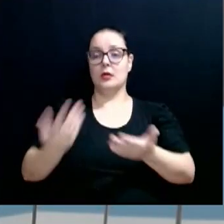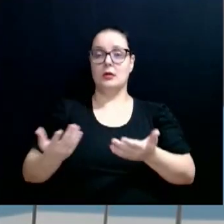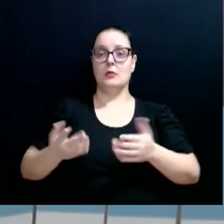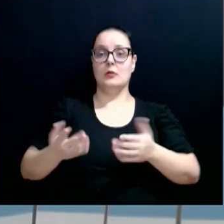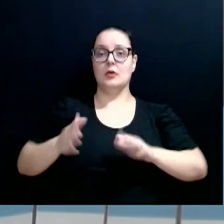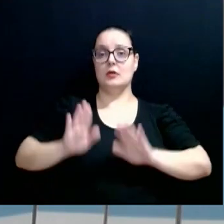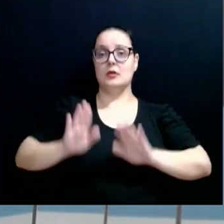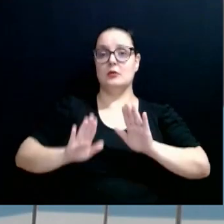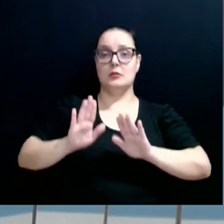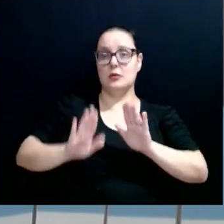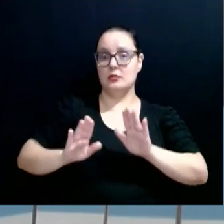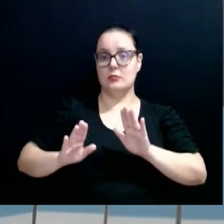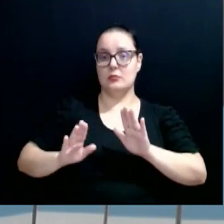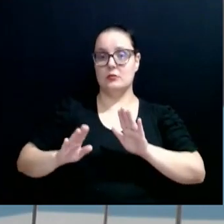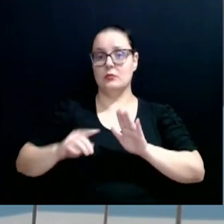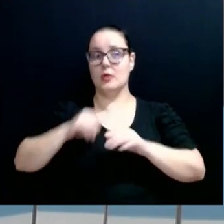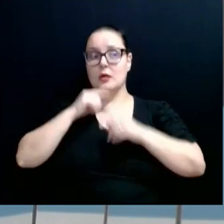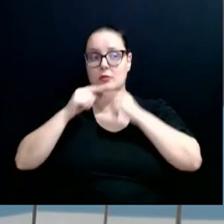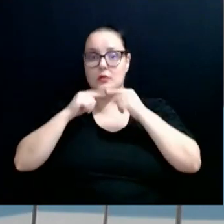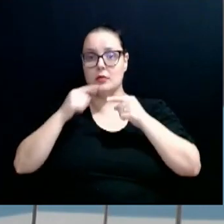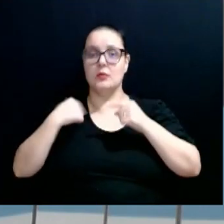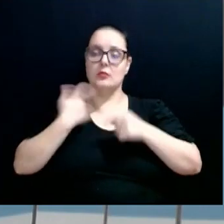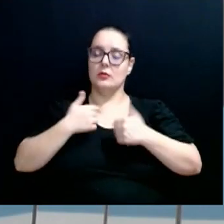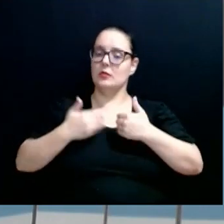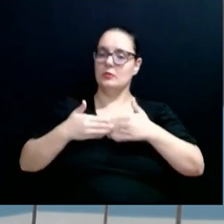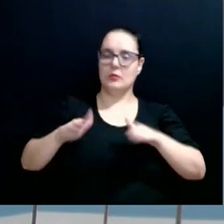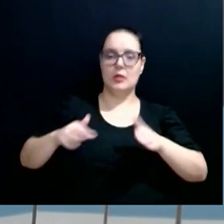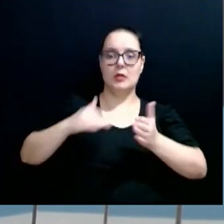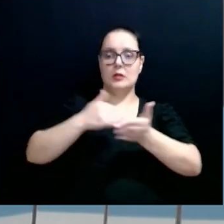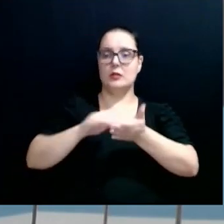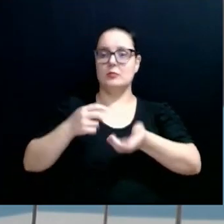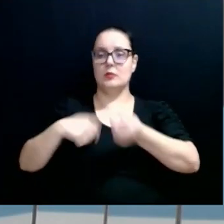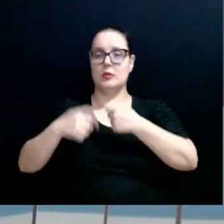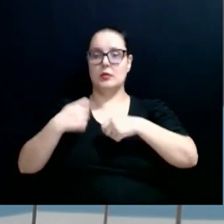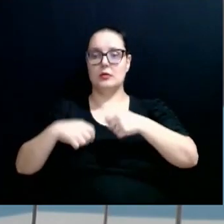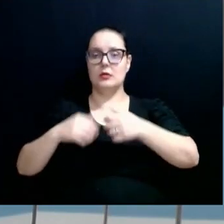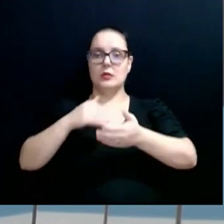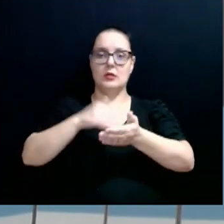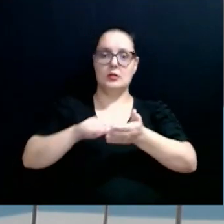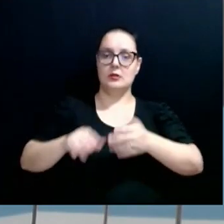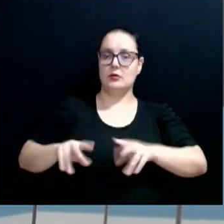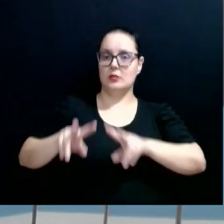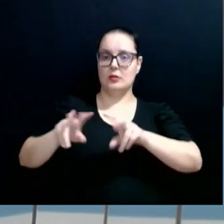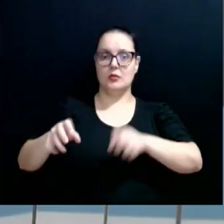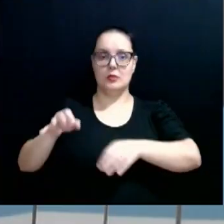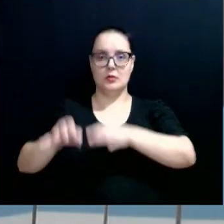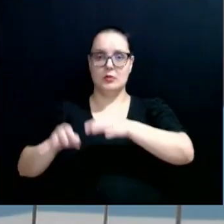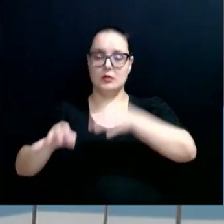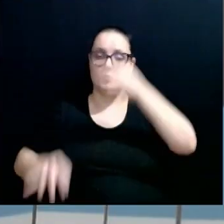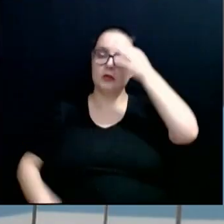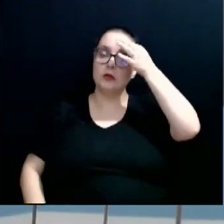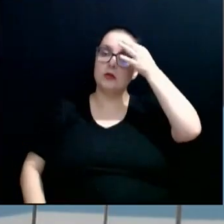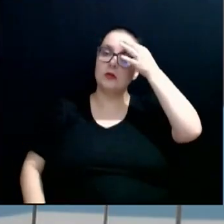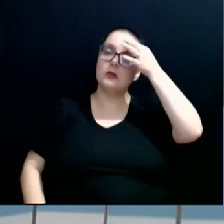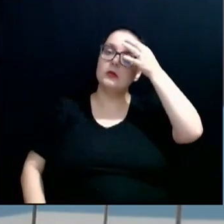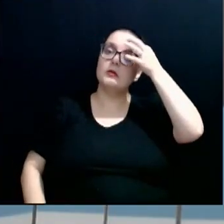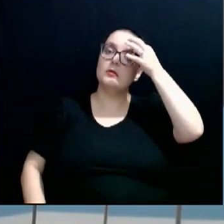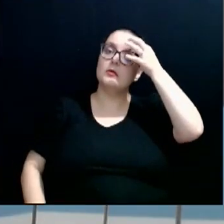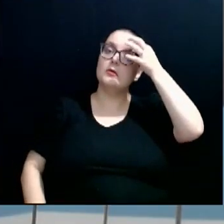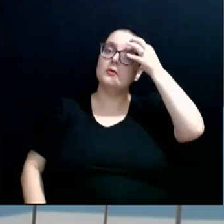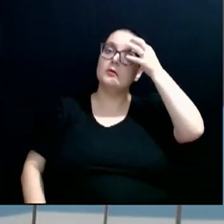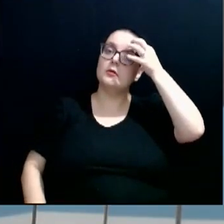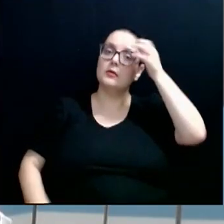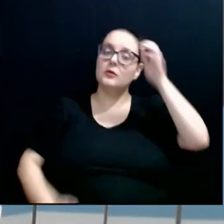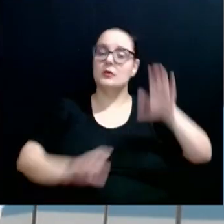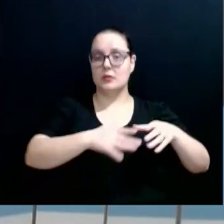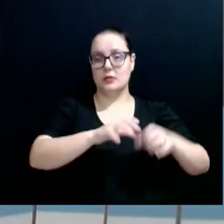está à disposição, né? A Secretaria de Administração, Secretaria de Assuntos Jurídicos, de Justiça, a equipe técnica da INDEC, a qual eu